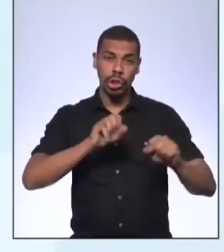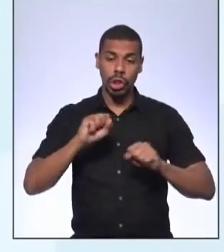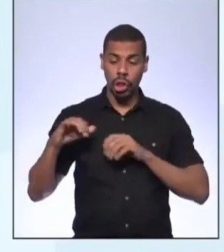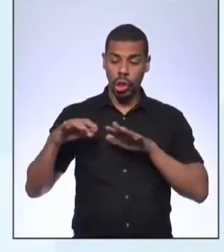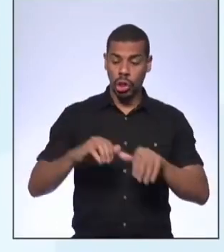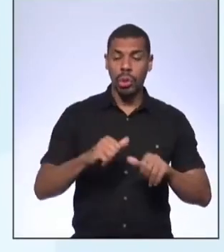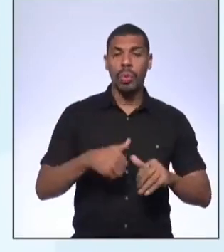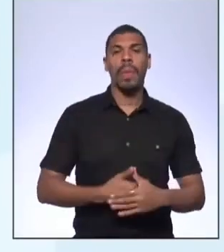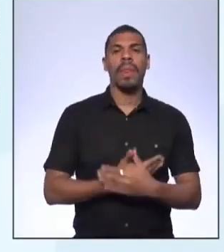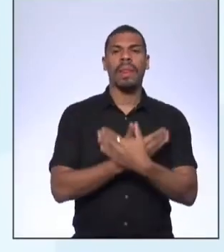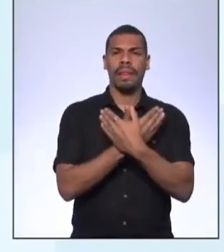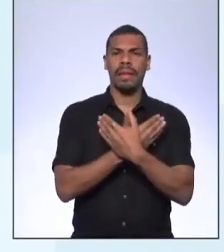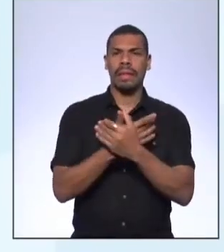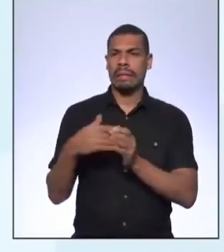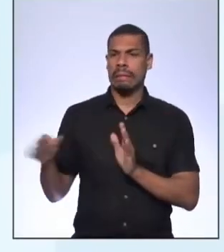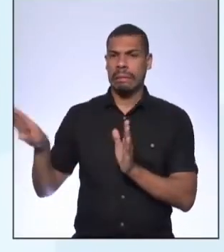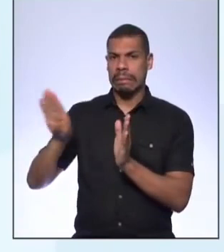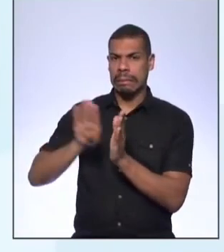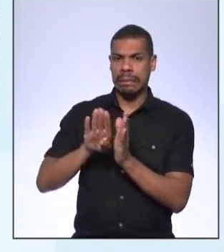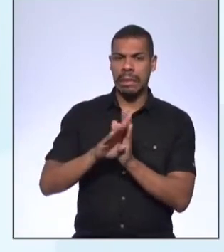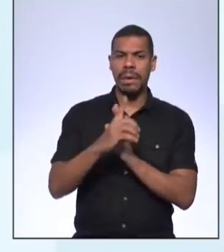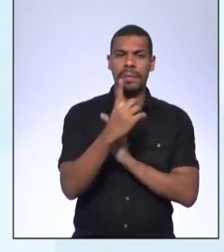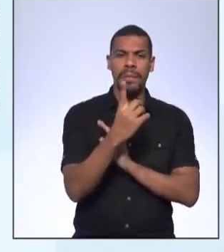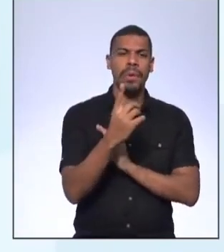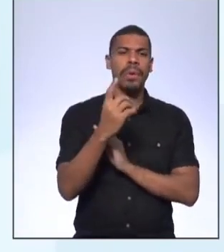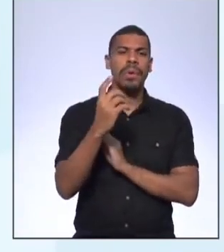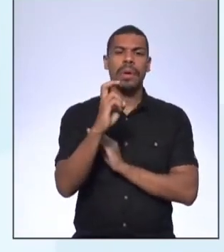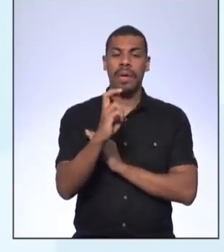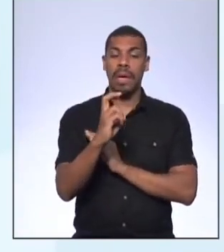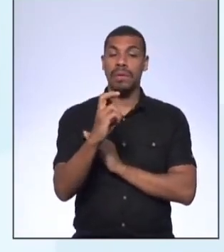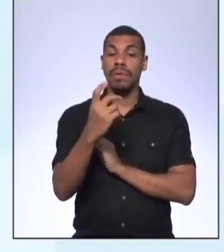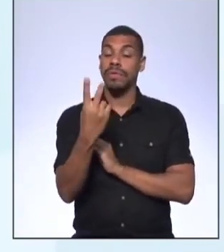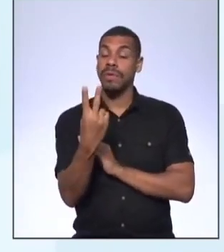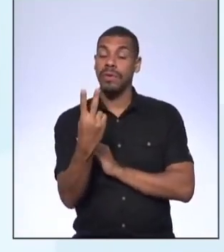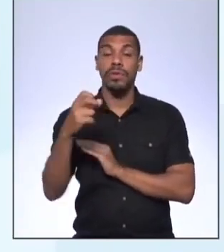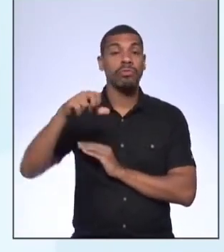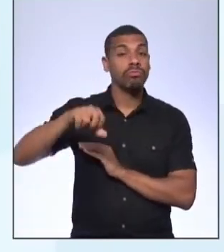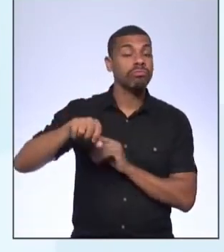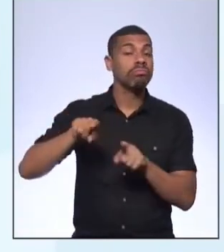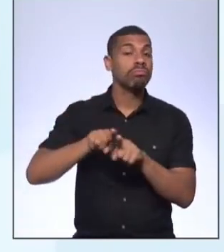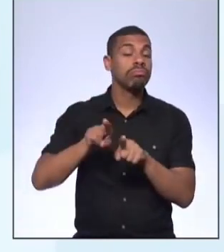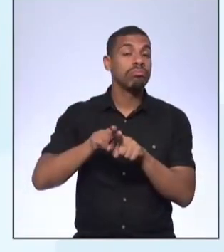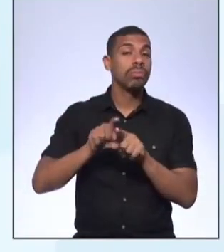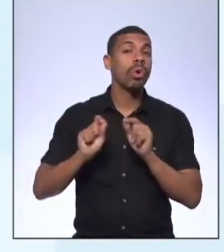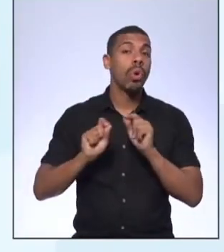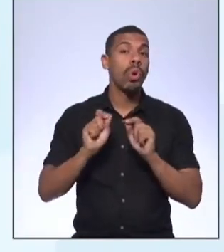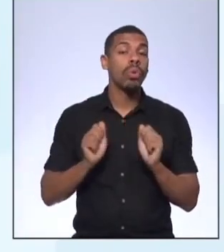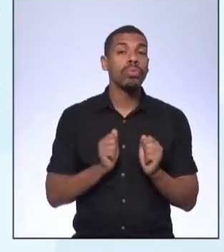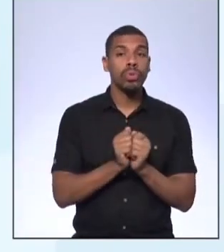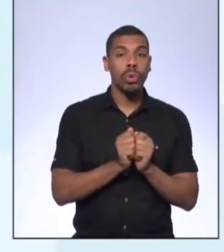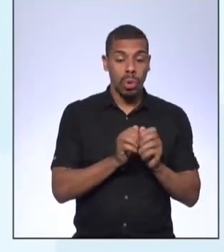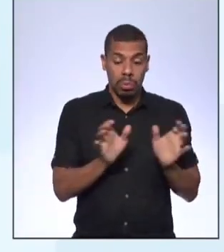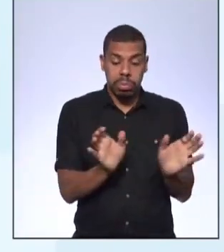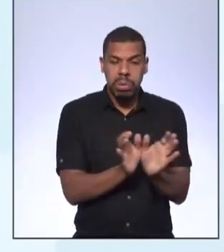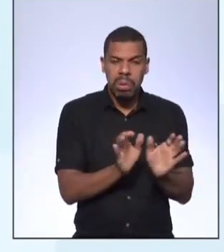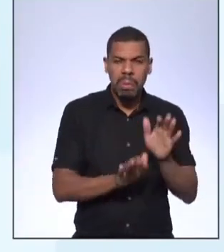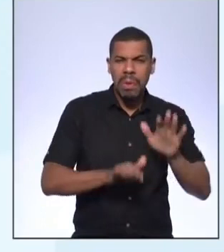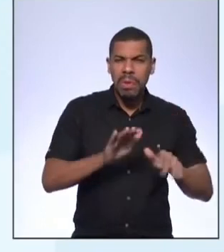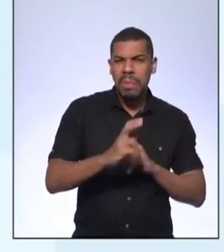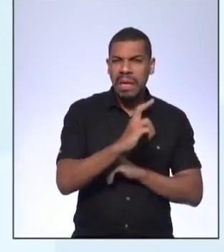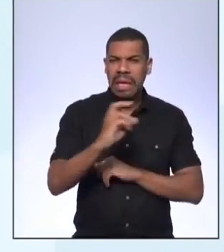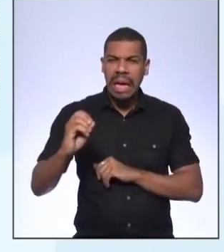astecas. Quando ele chegou em 1519 ao território asteca, ele estava acompanhado por uma tropa de cerca de